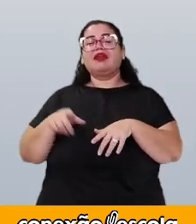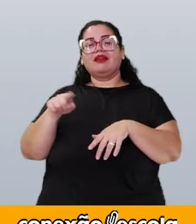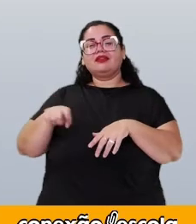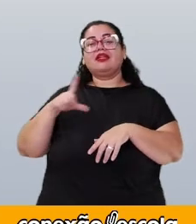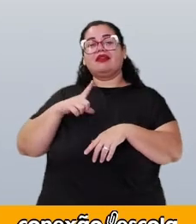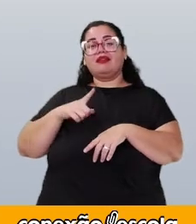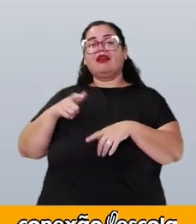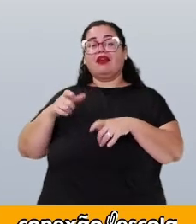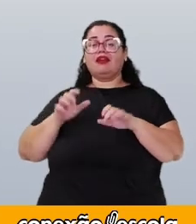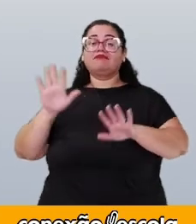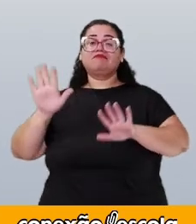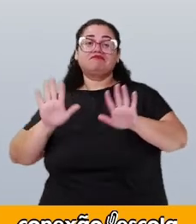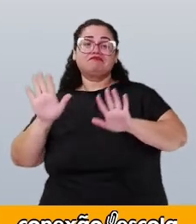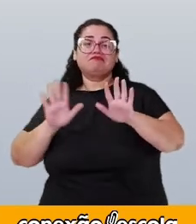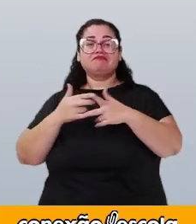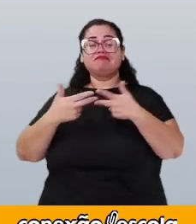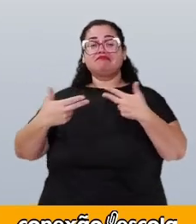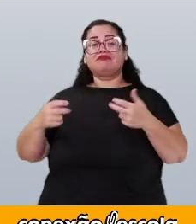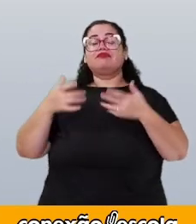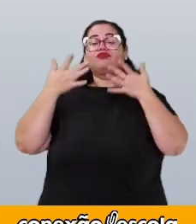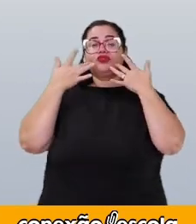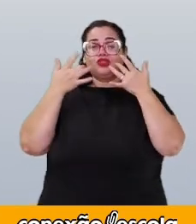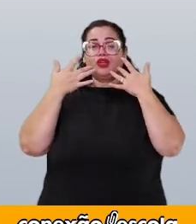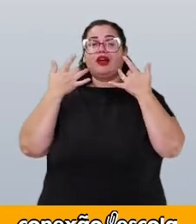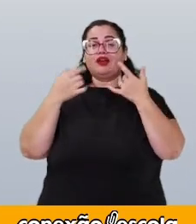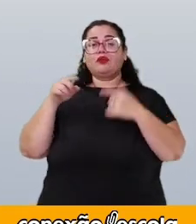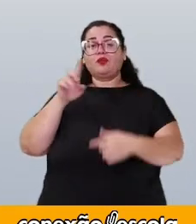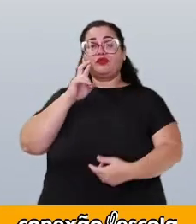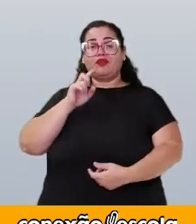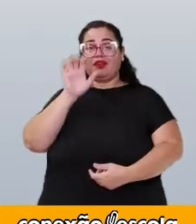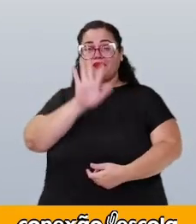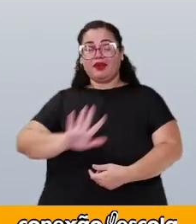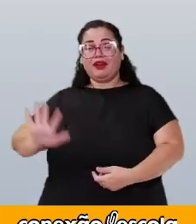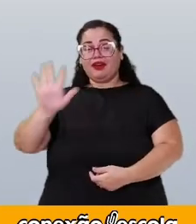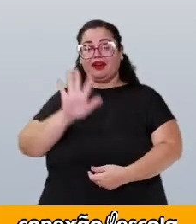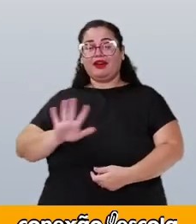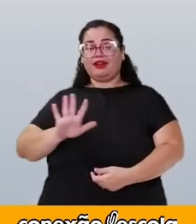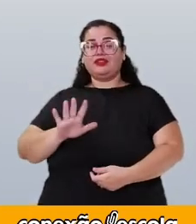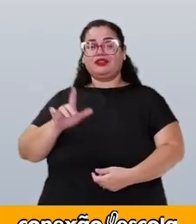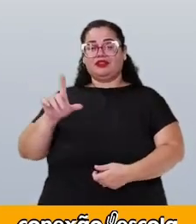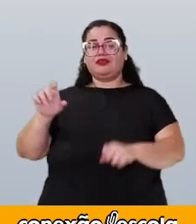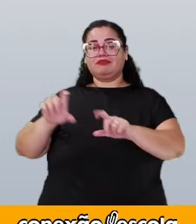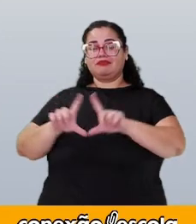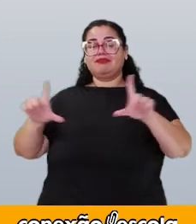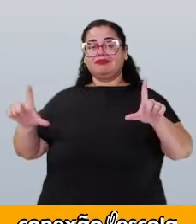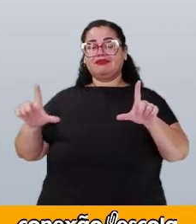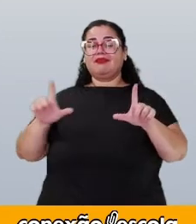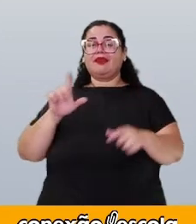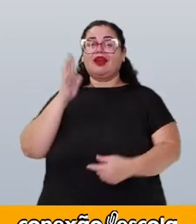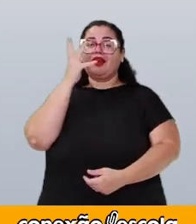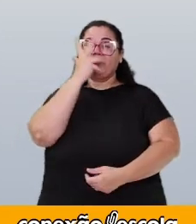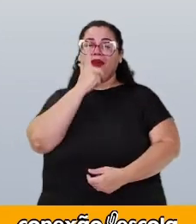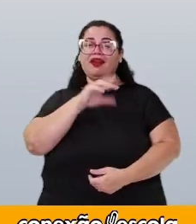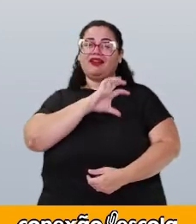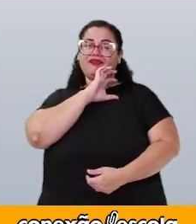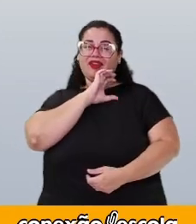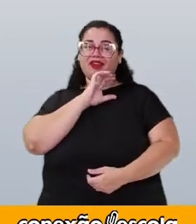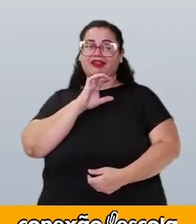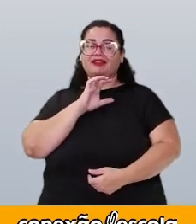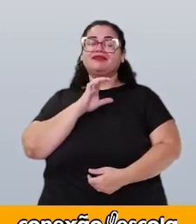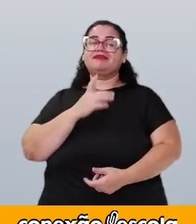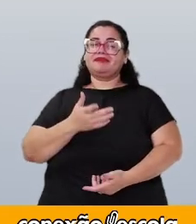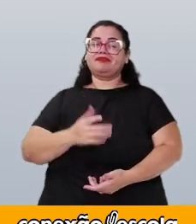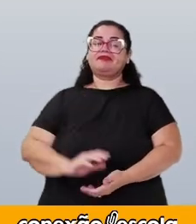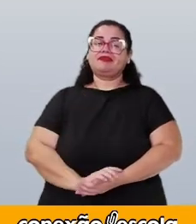estão encenando uma peça pelas imagens, aparentemente a Bela e a Fera. Mas